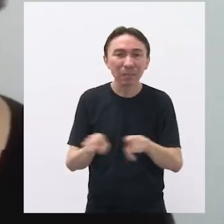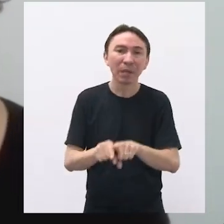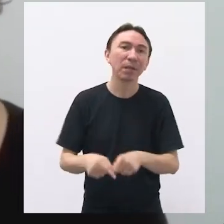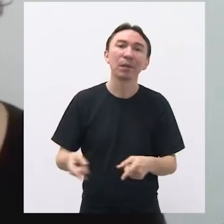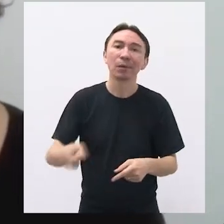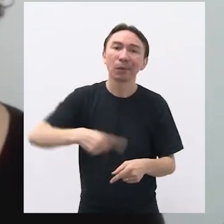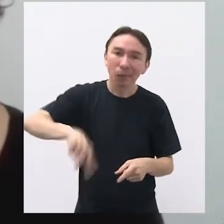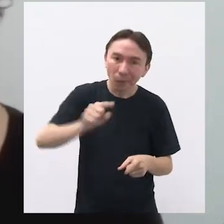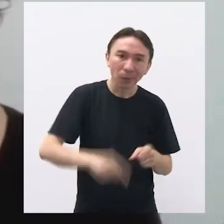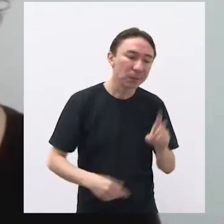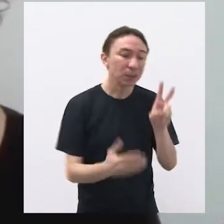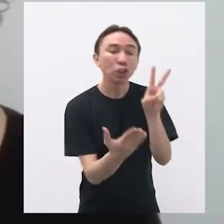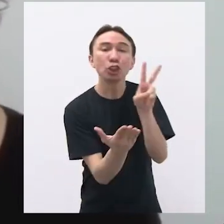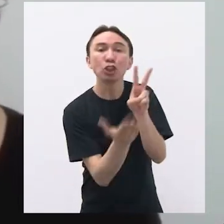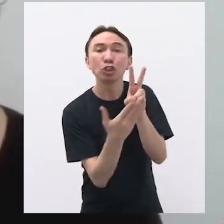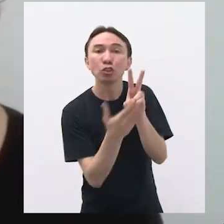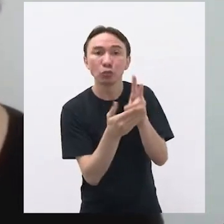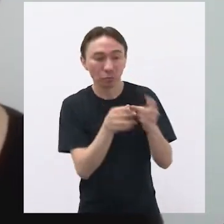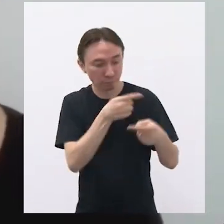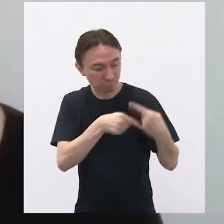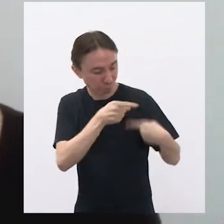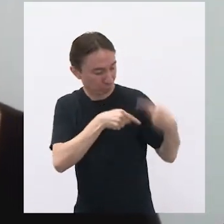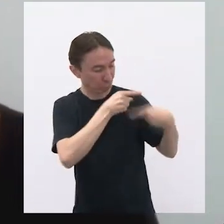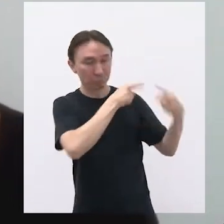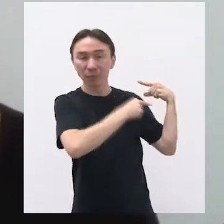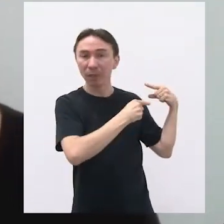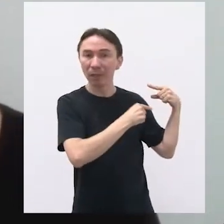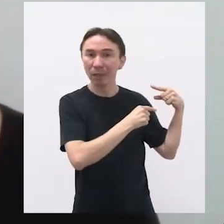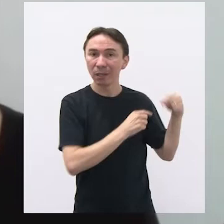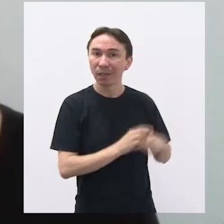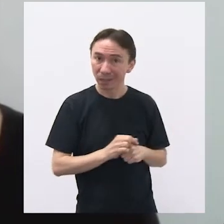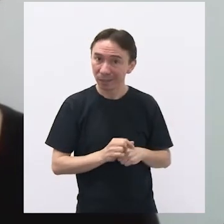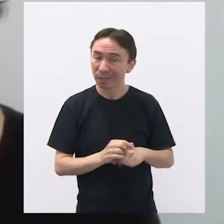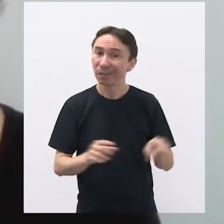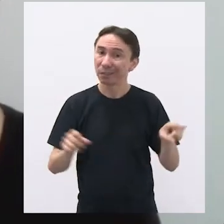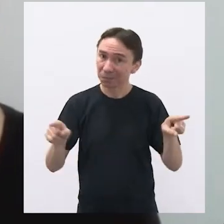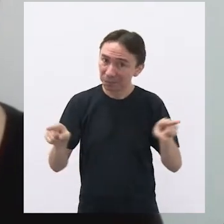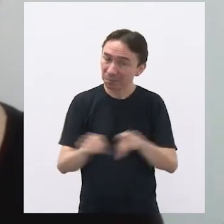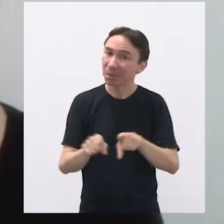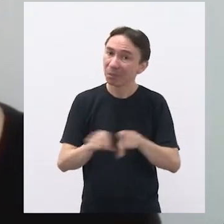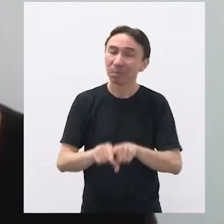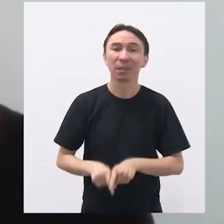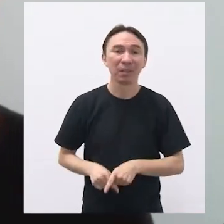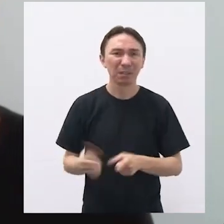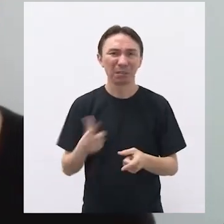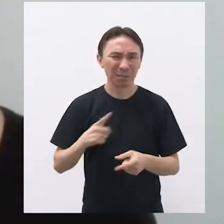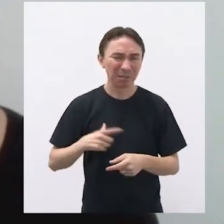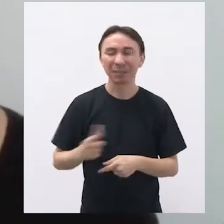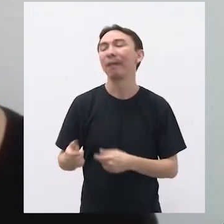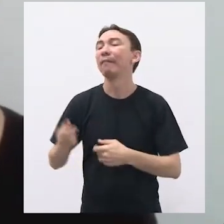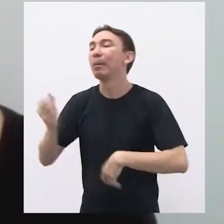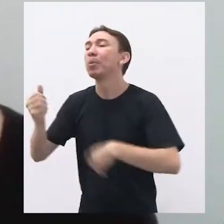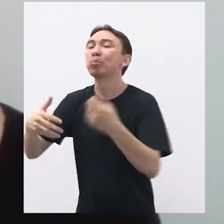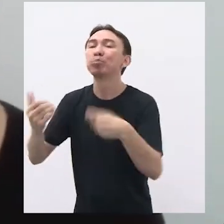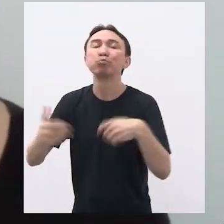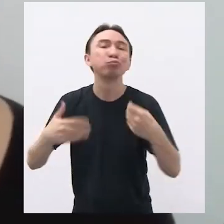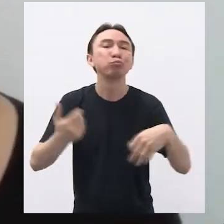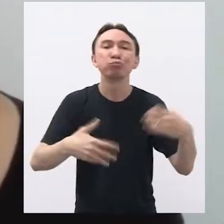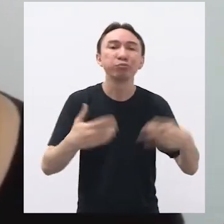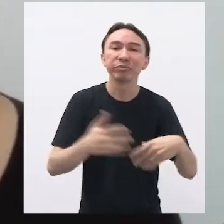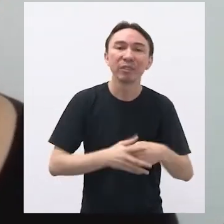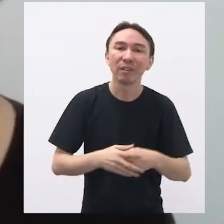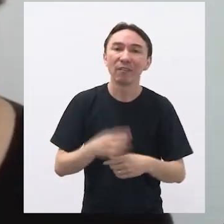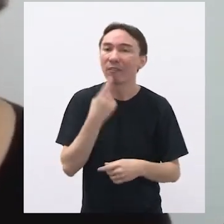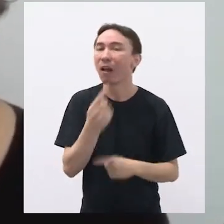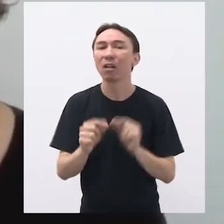né? Que vai muito além do que a gente sempre discute, que é a nossa ancestralidade europeia,